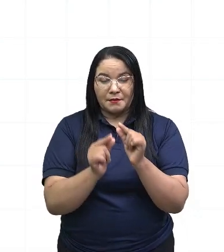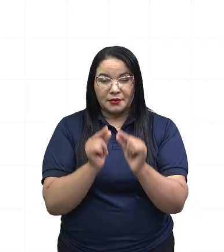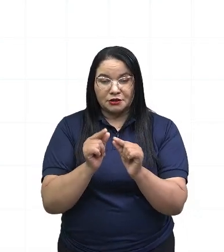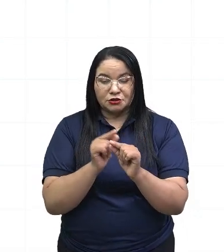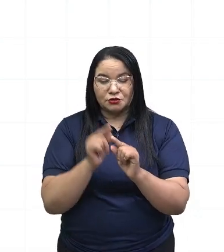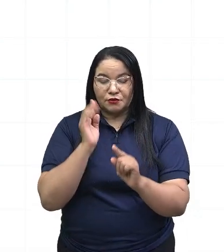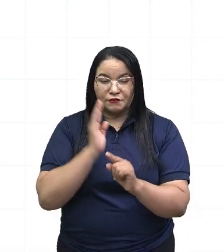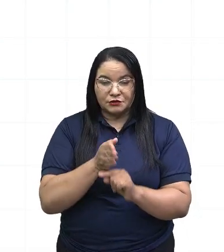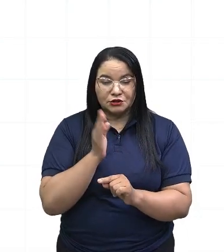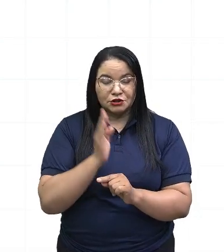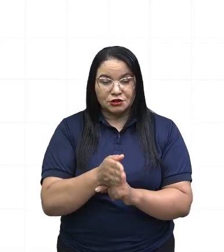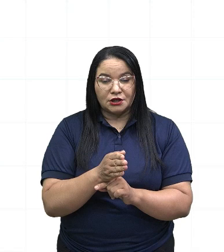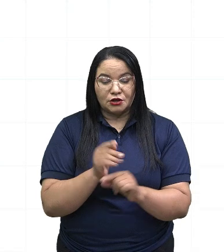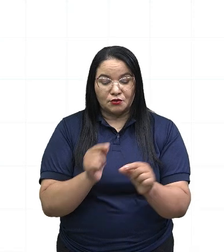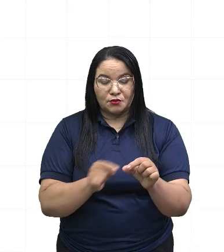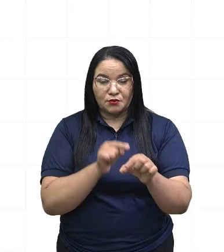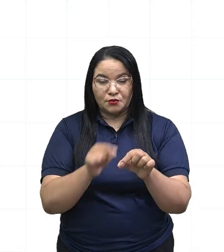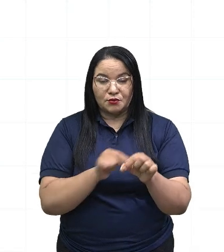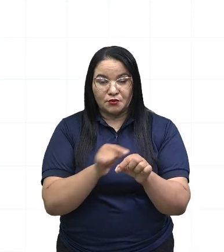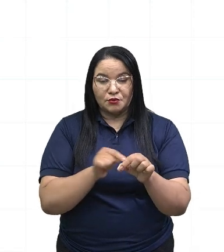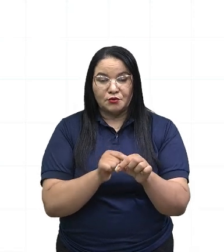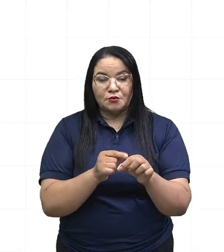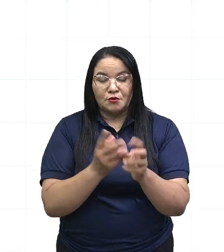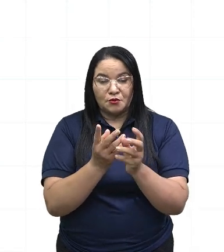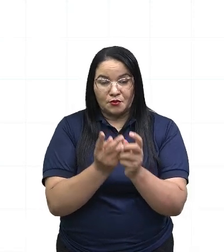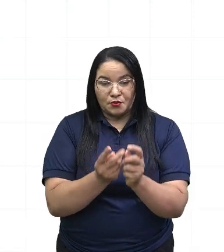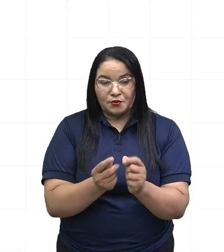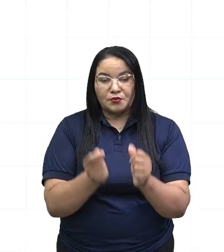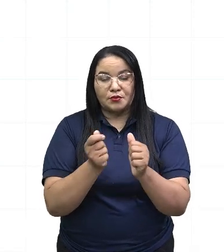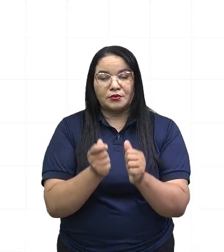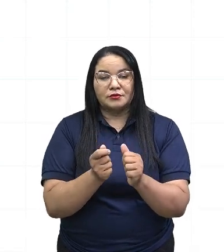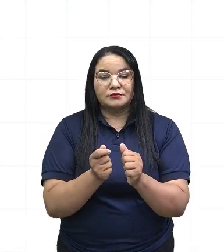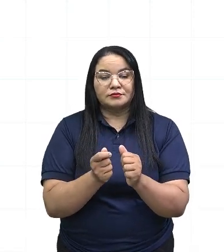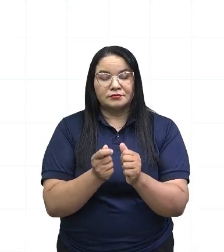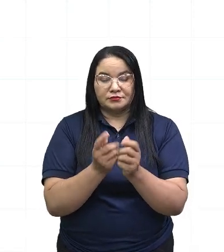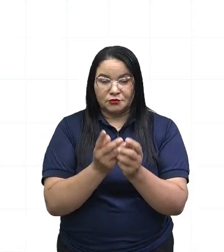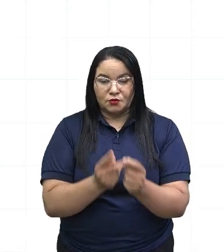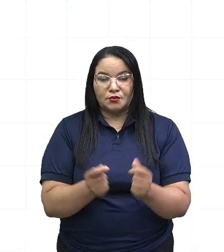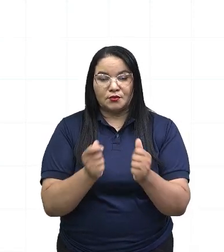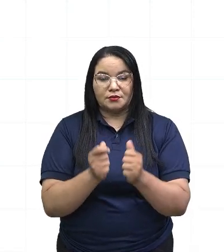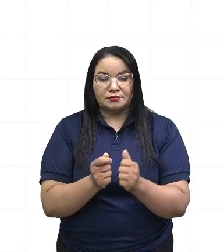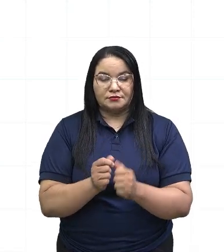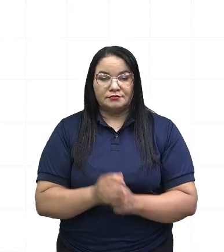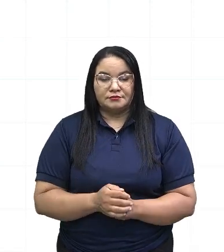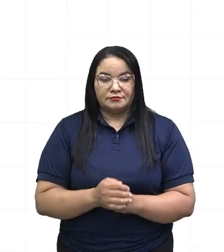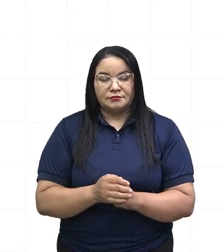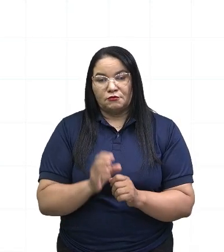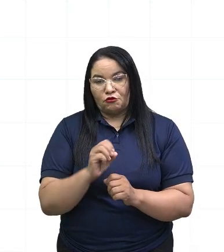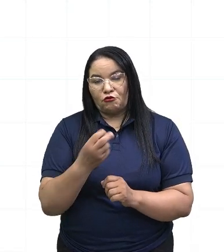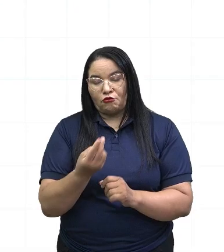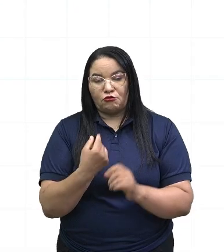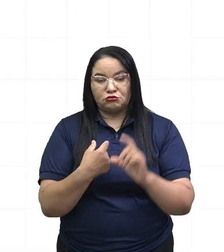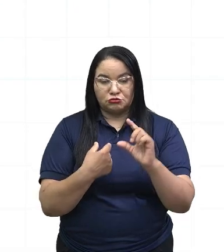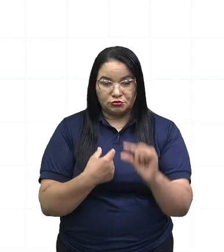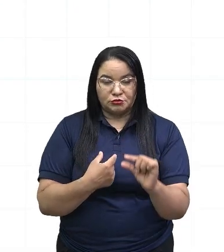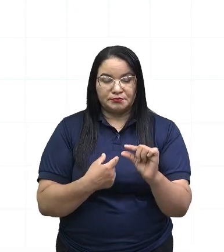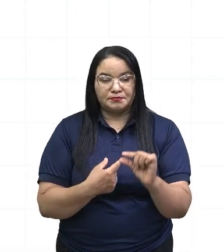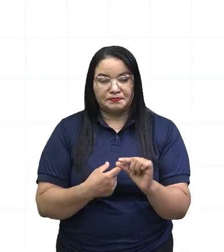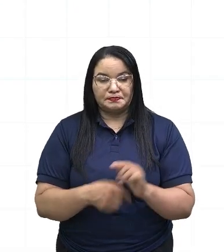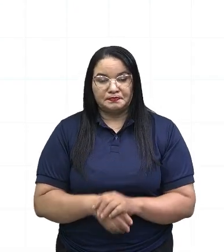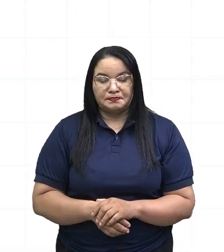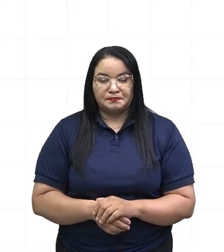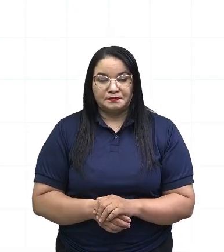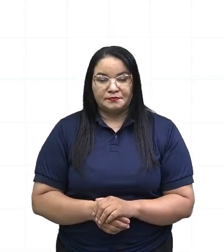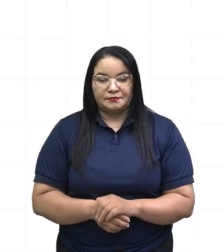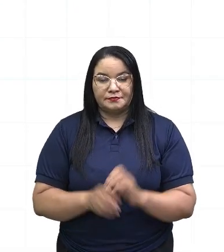tumor, fazendo com que, né, esse tumor, por exemplo, diminua, né? É verdade. Regrida o seu tamanho.